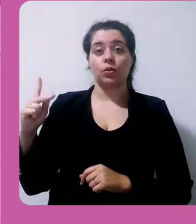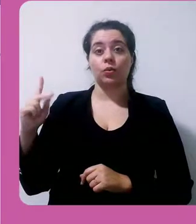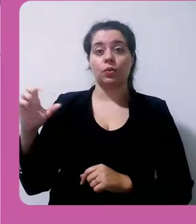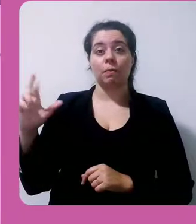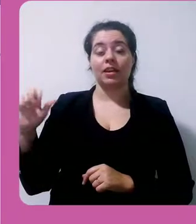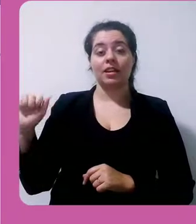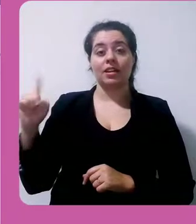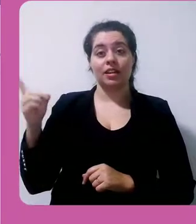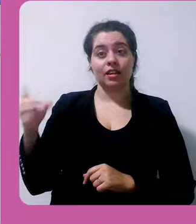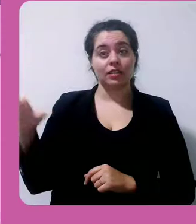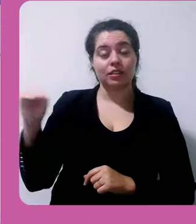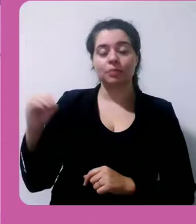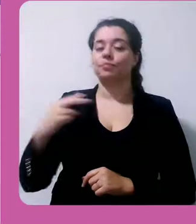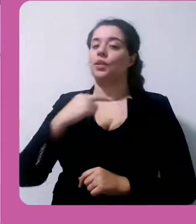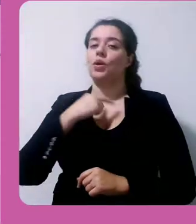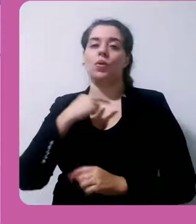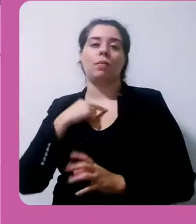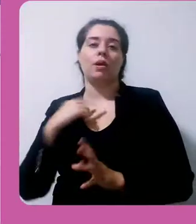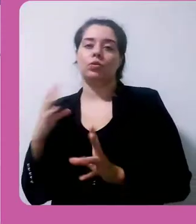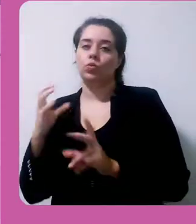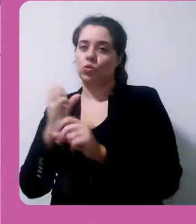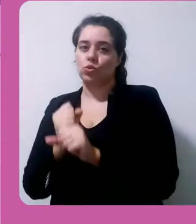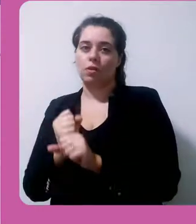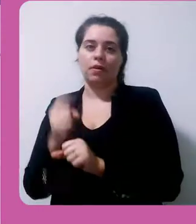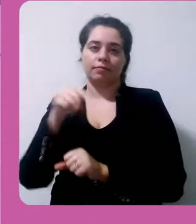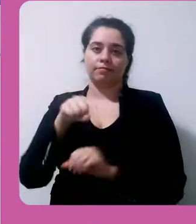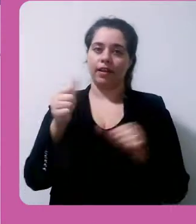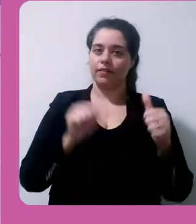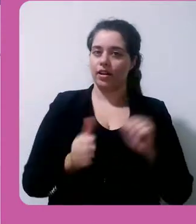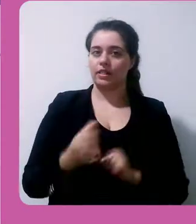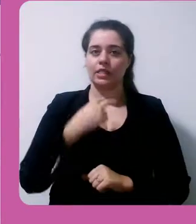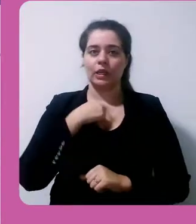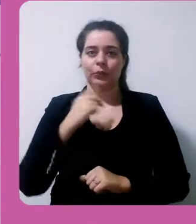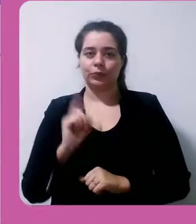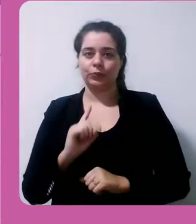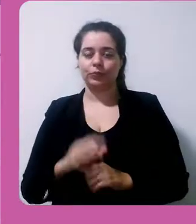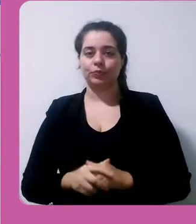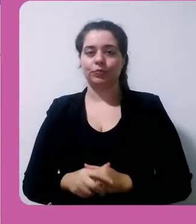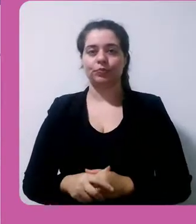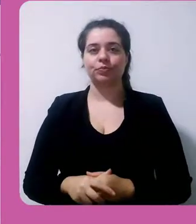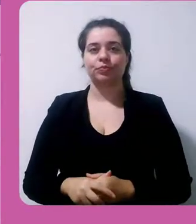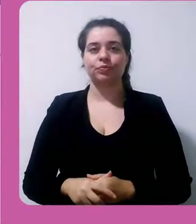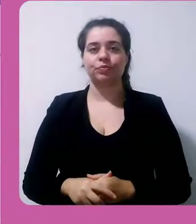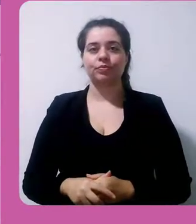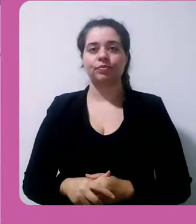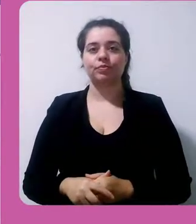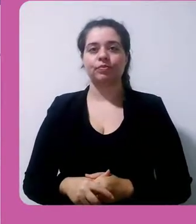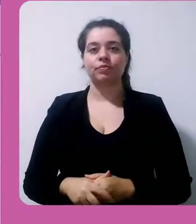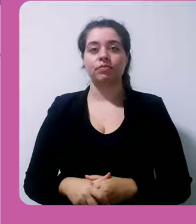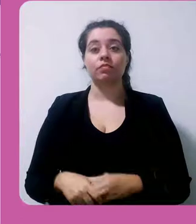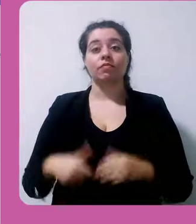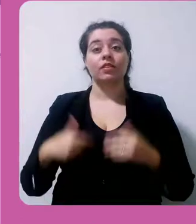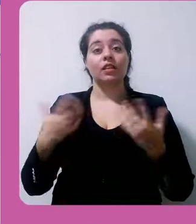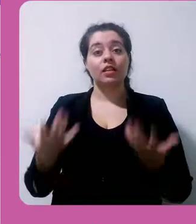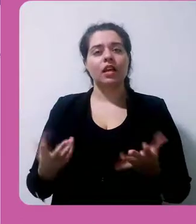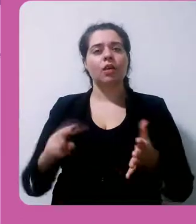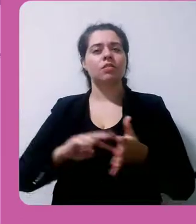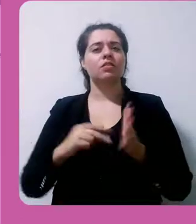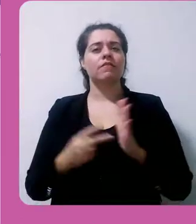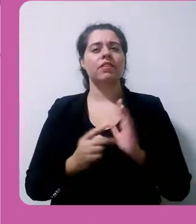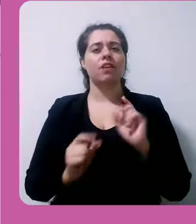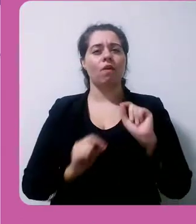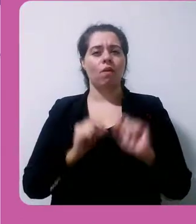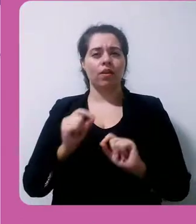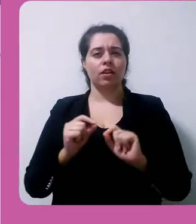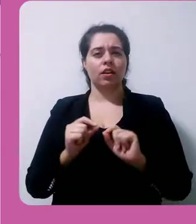posso somar a nota dele na avaliação. Tá? Então, isso significa que